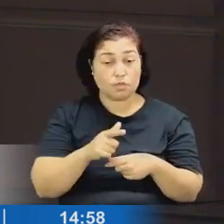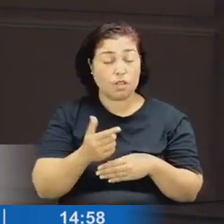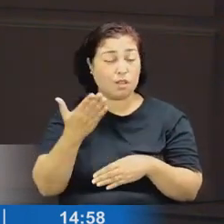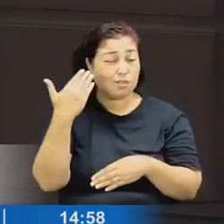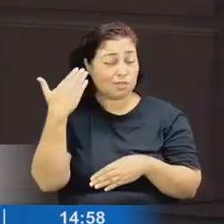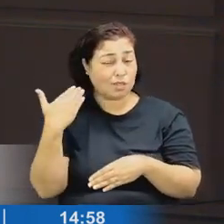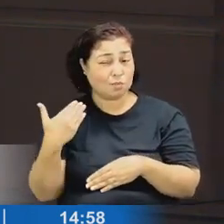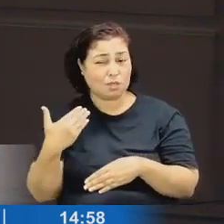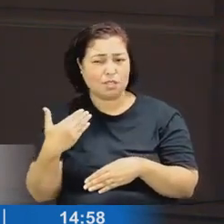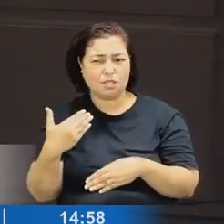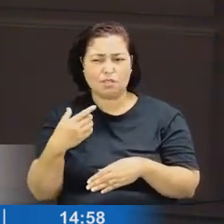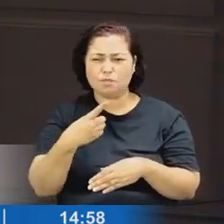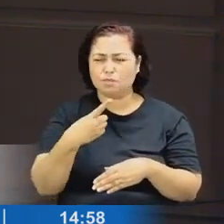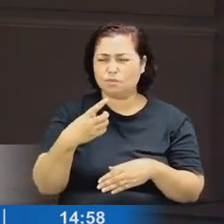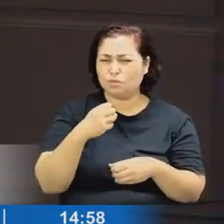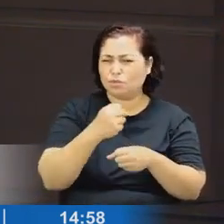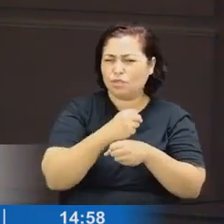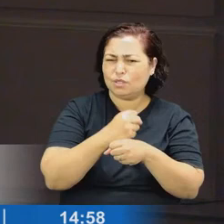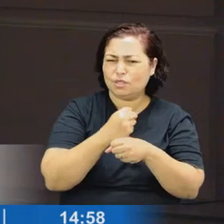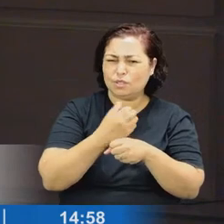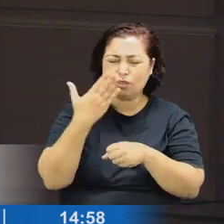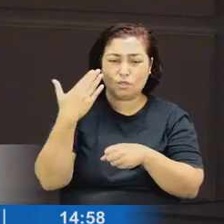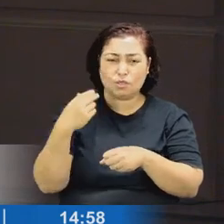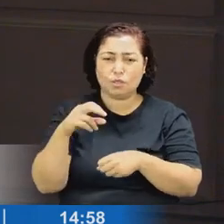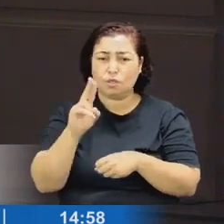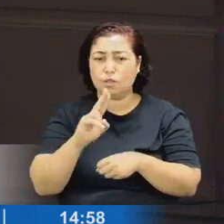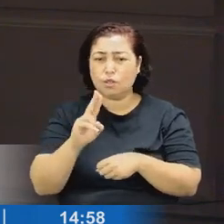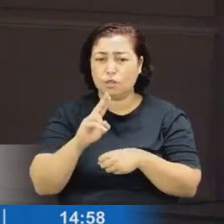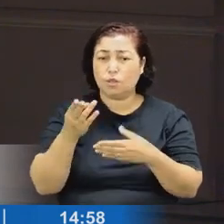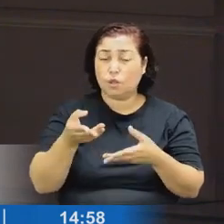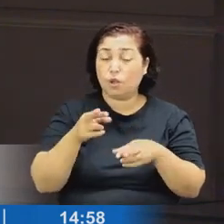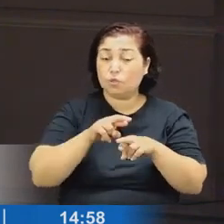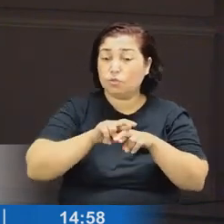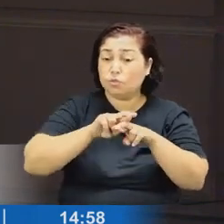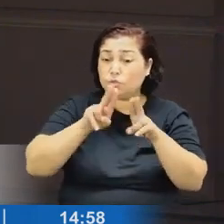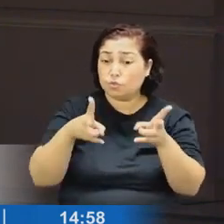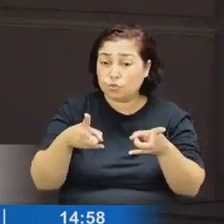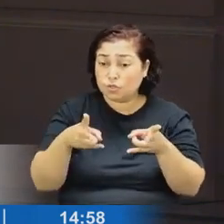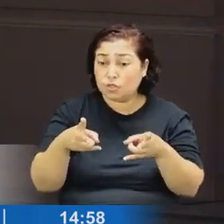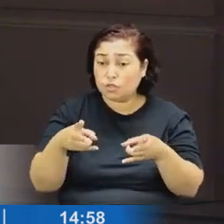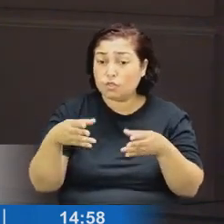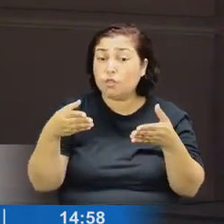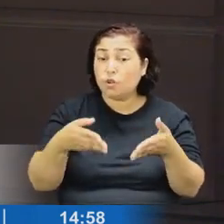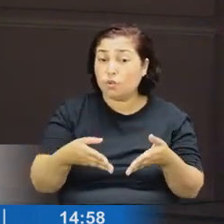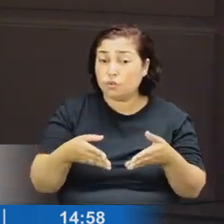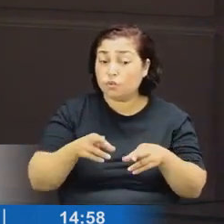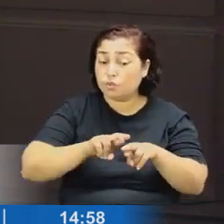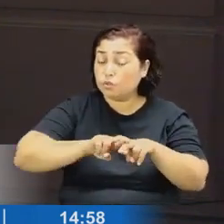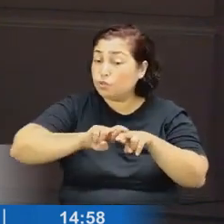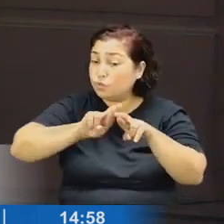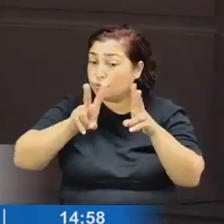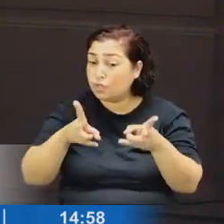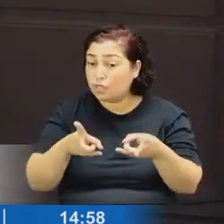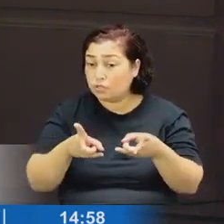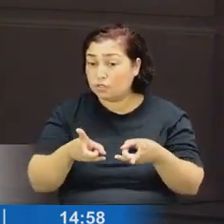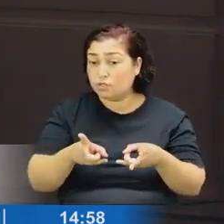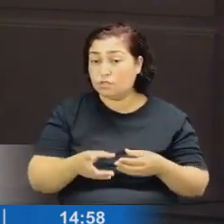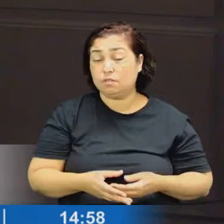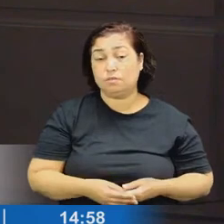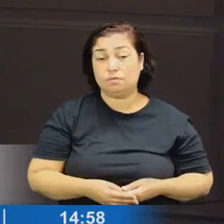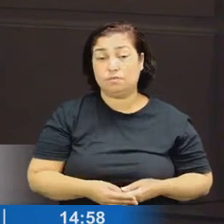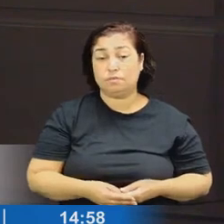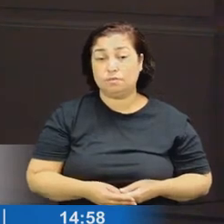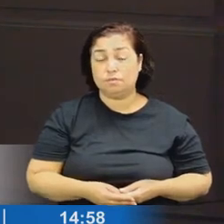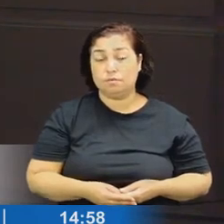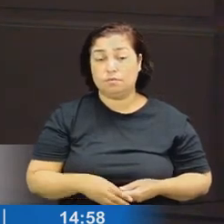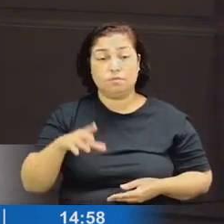anos atrás é uma maneira de se usar e trazer gente é diferente do que é de hoje com base na tua pergunta mesmo orgânico já era não dá